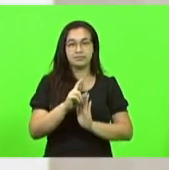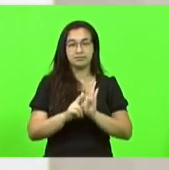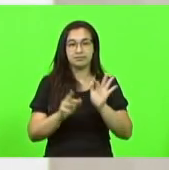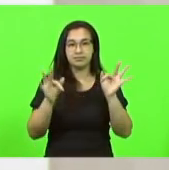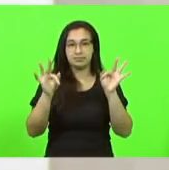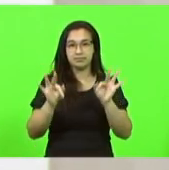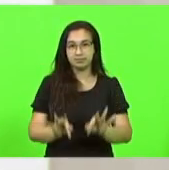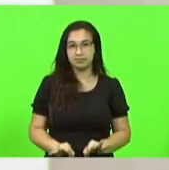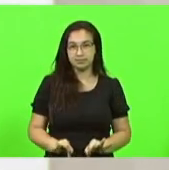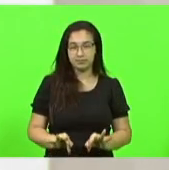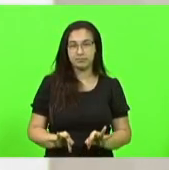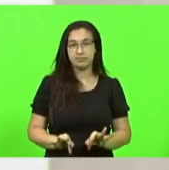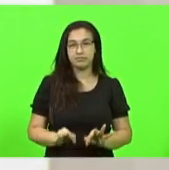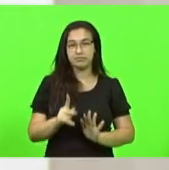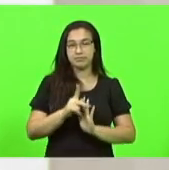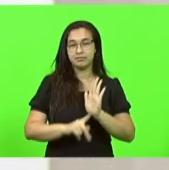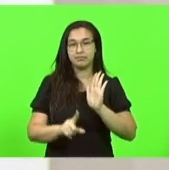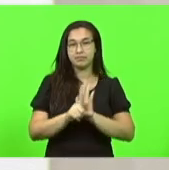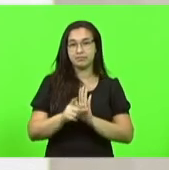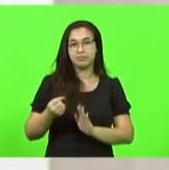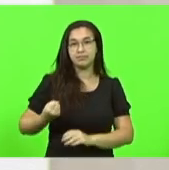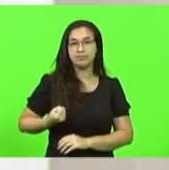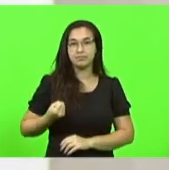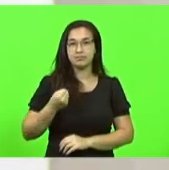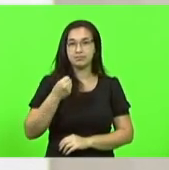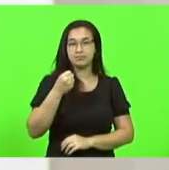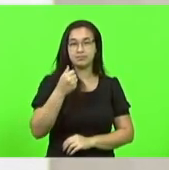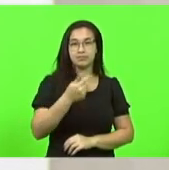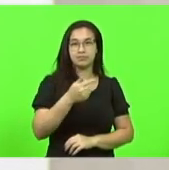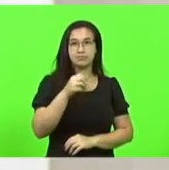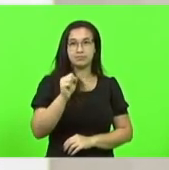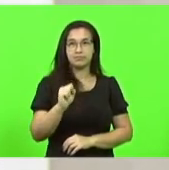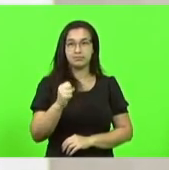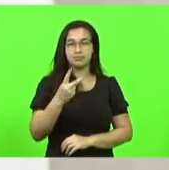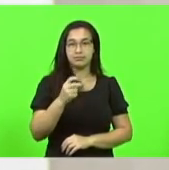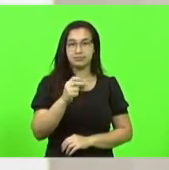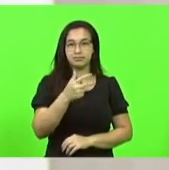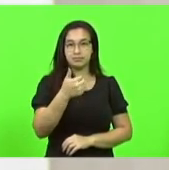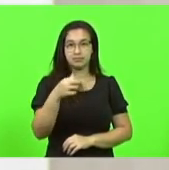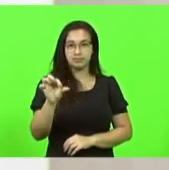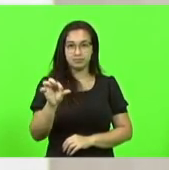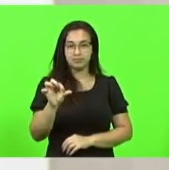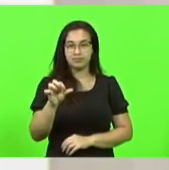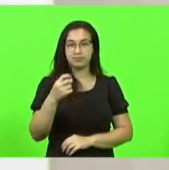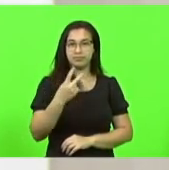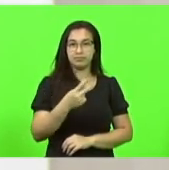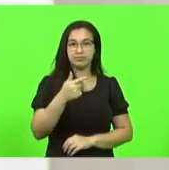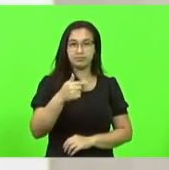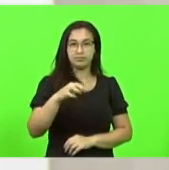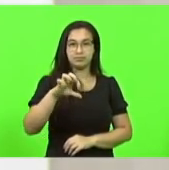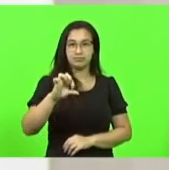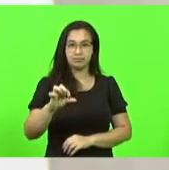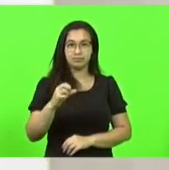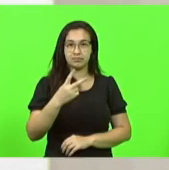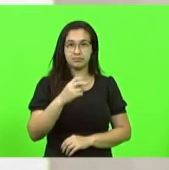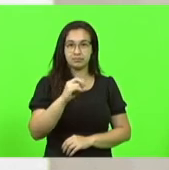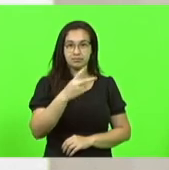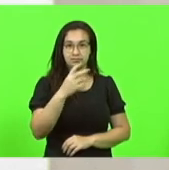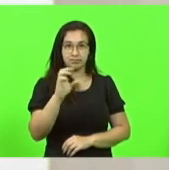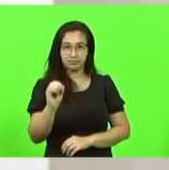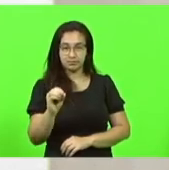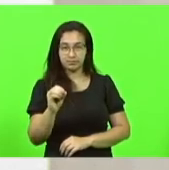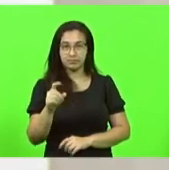exaradas aos projetos de lei em números 78-2019, 279-2020 e